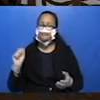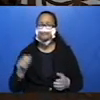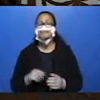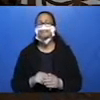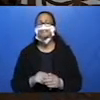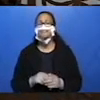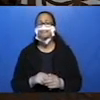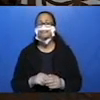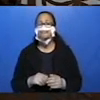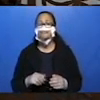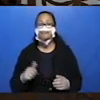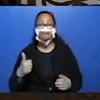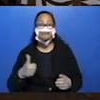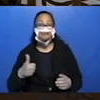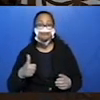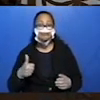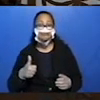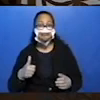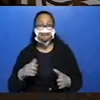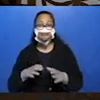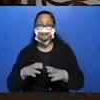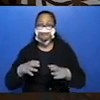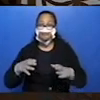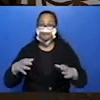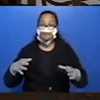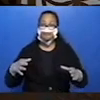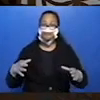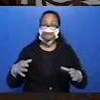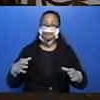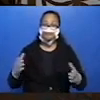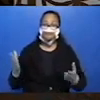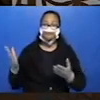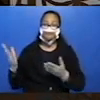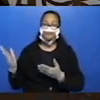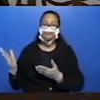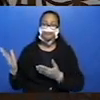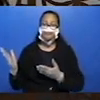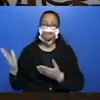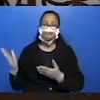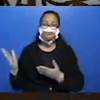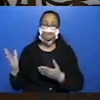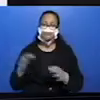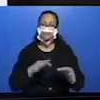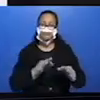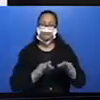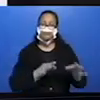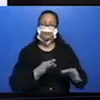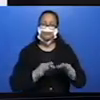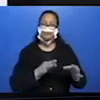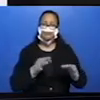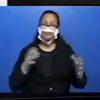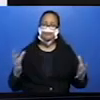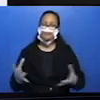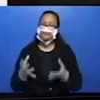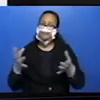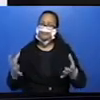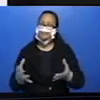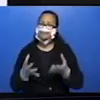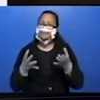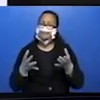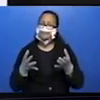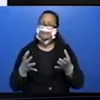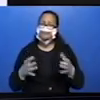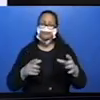Primeiro passo, o tamanho da horta. O primeiro passo a se planejar uma horta é saber o espaço disponível